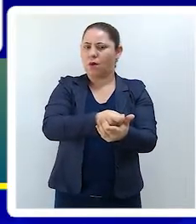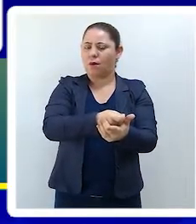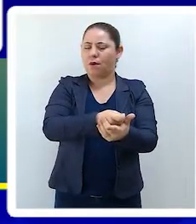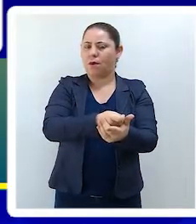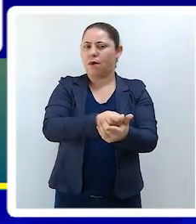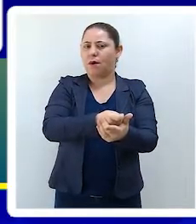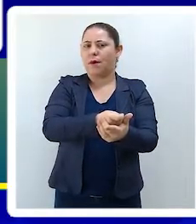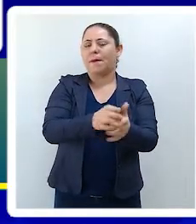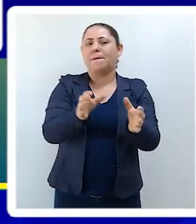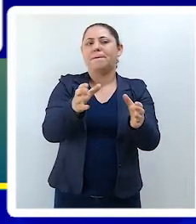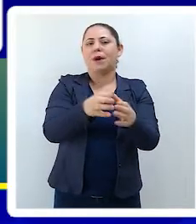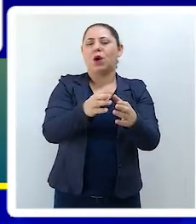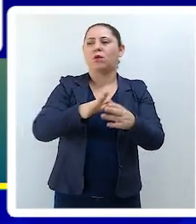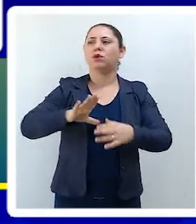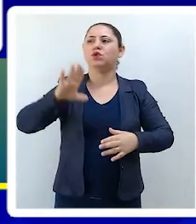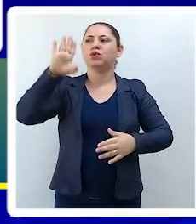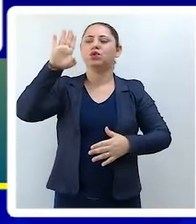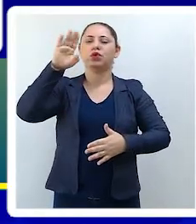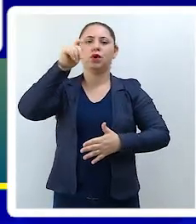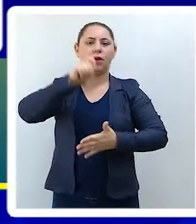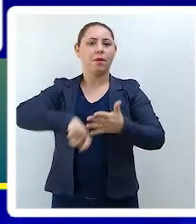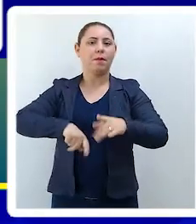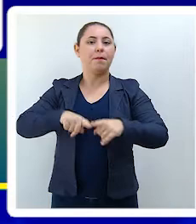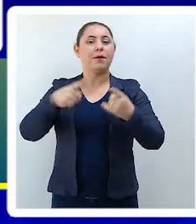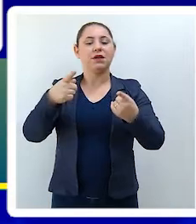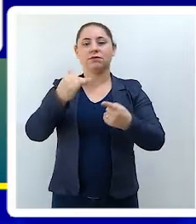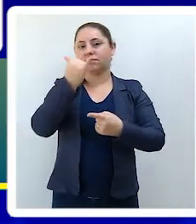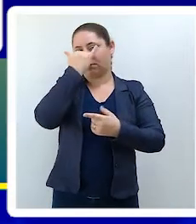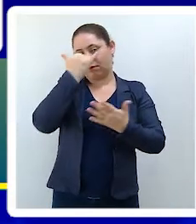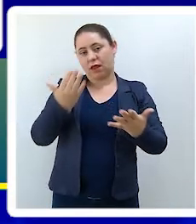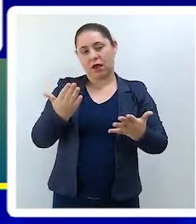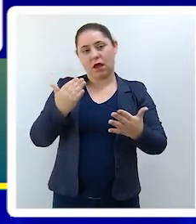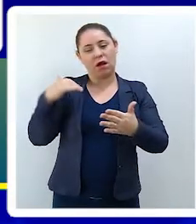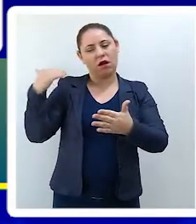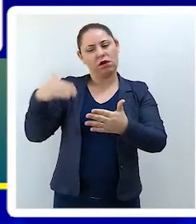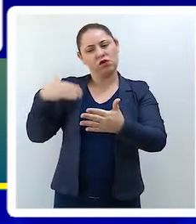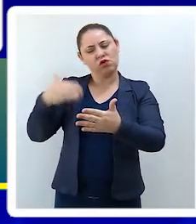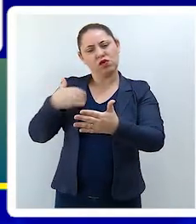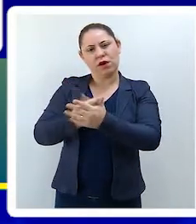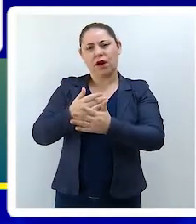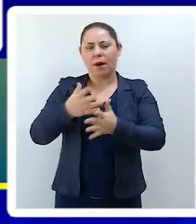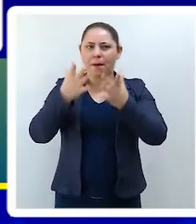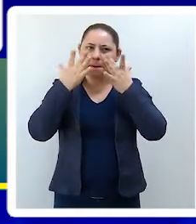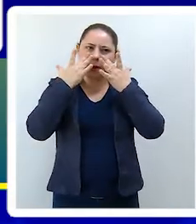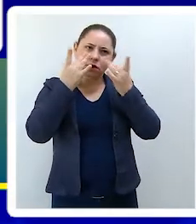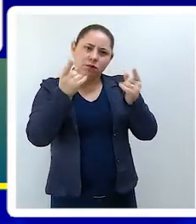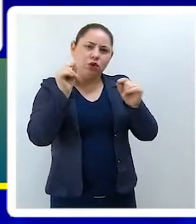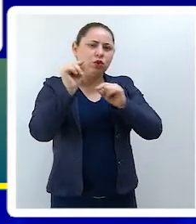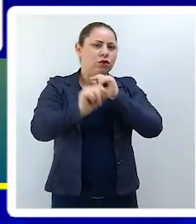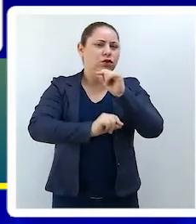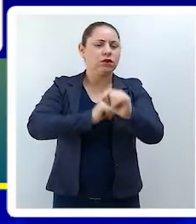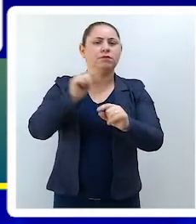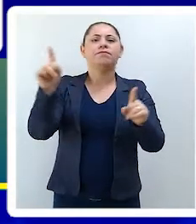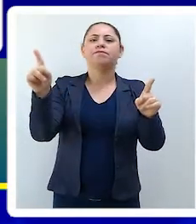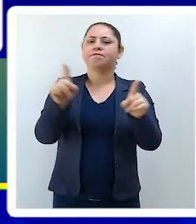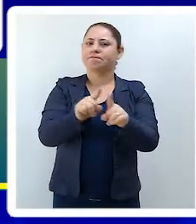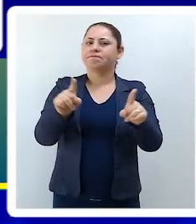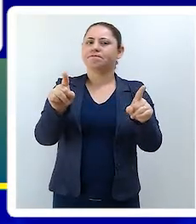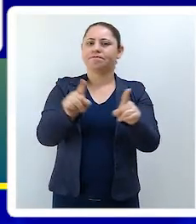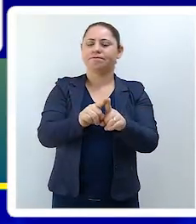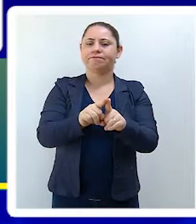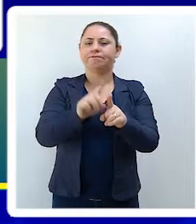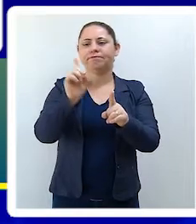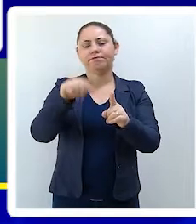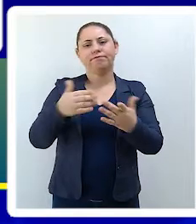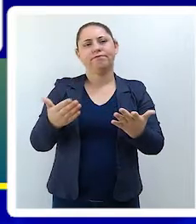de gêneros para fins de registro de candidatura, mas, infelizmente, ao longo dos anos, a gente percebeu que houve também